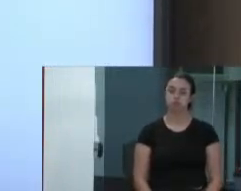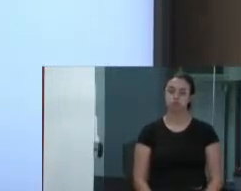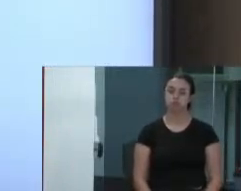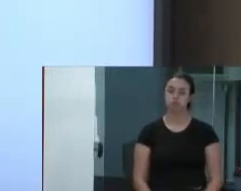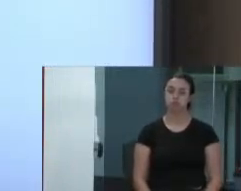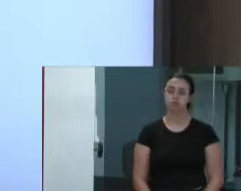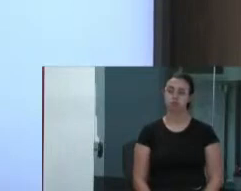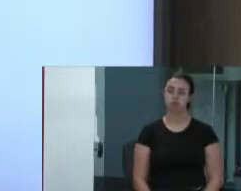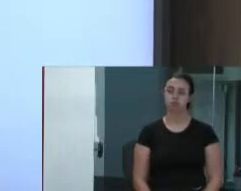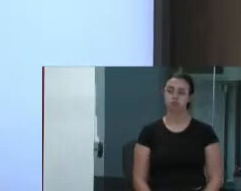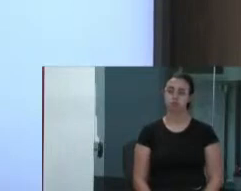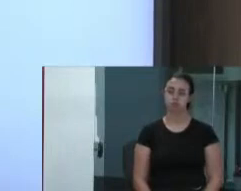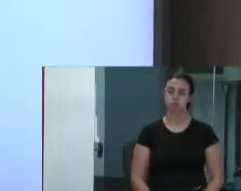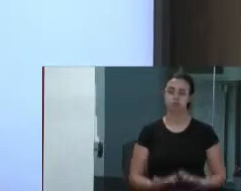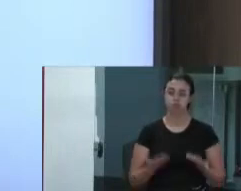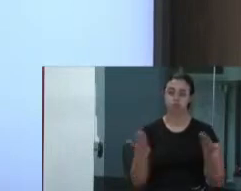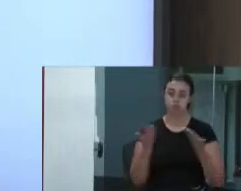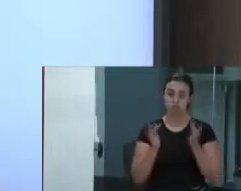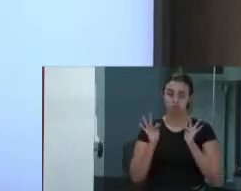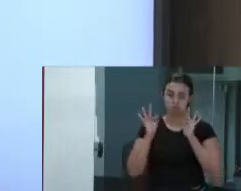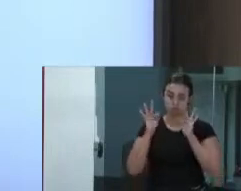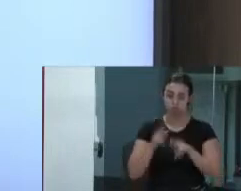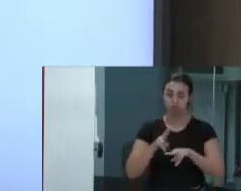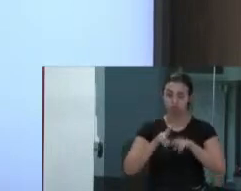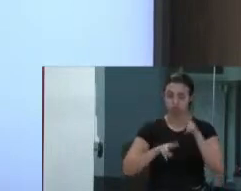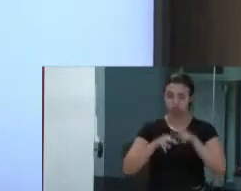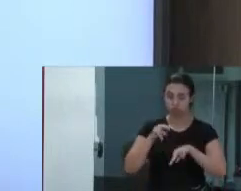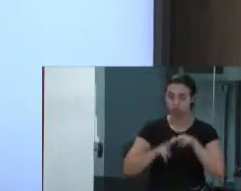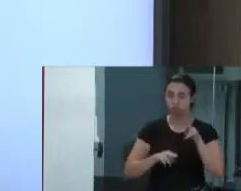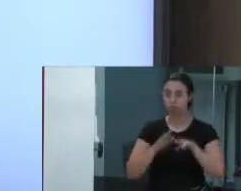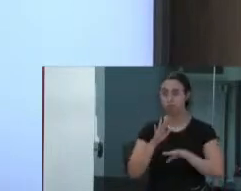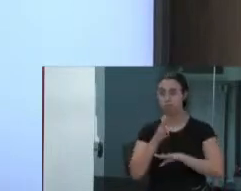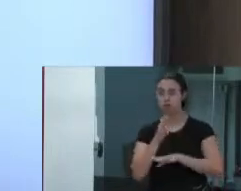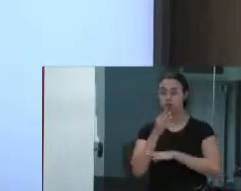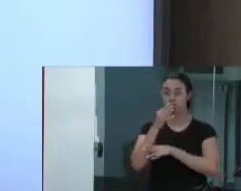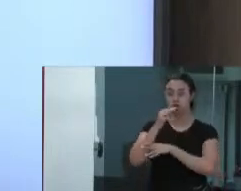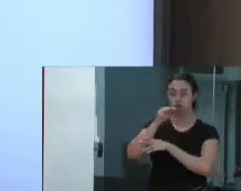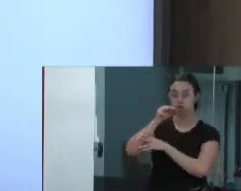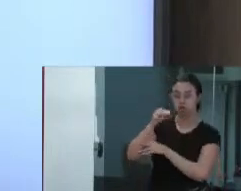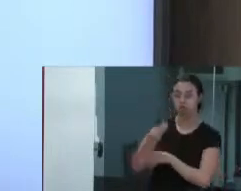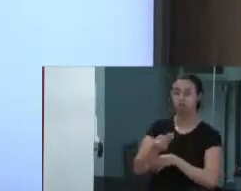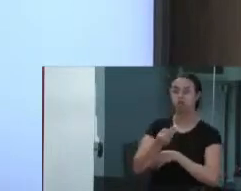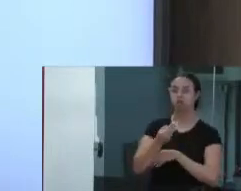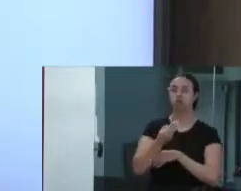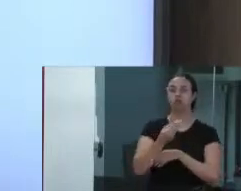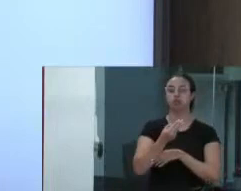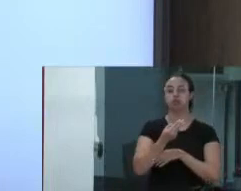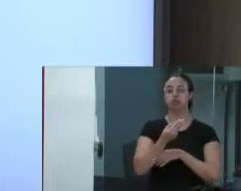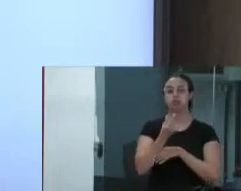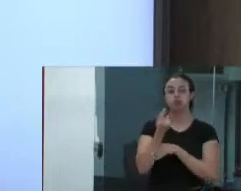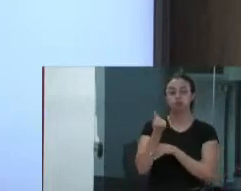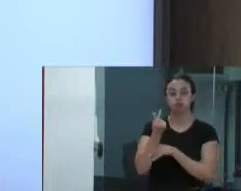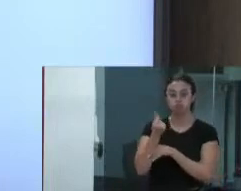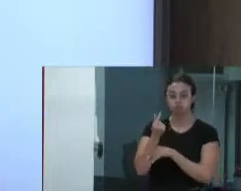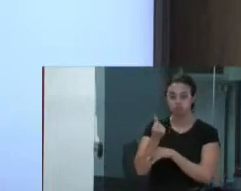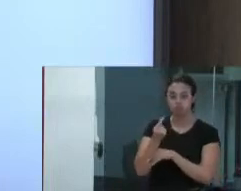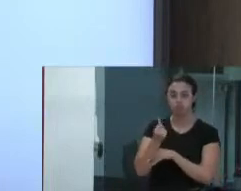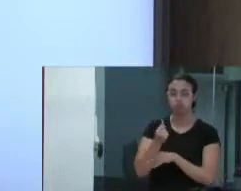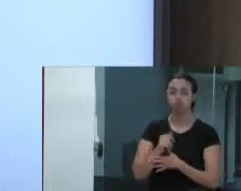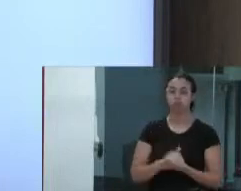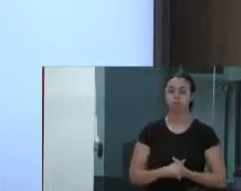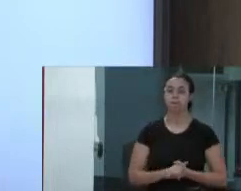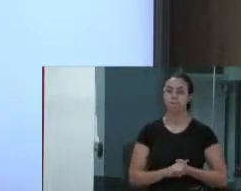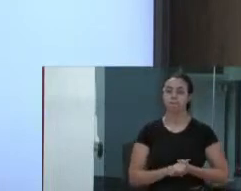Então, aí a gente tem, né, a gente finaliza junho com um pouco mais de 4 milhões em repasses, né, através desses termos de